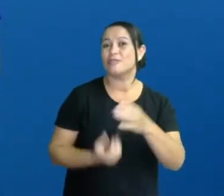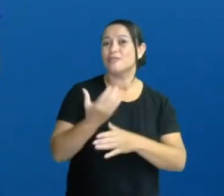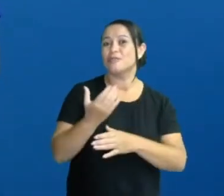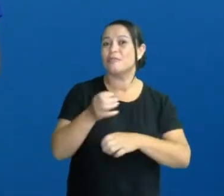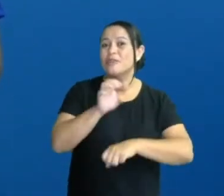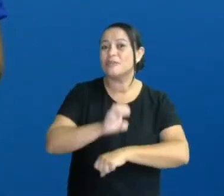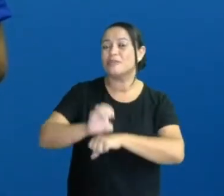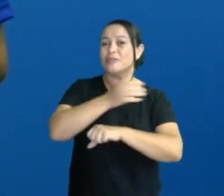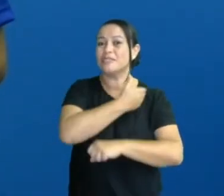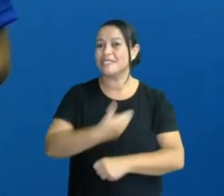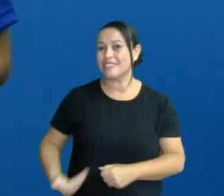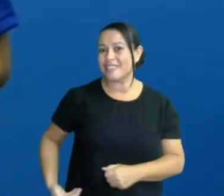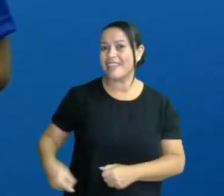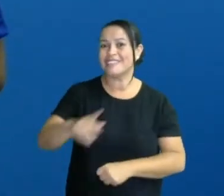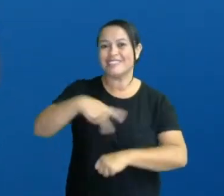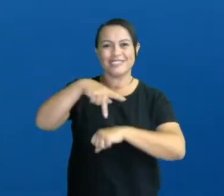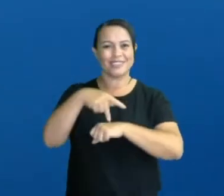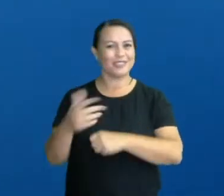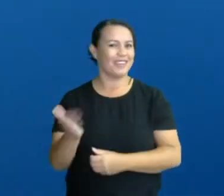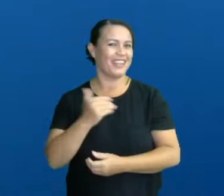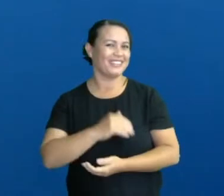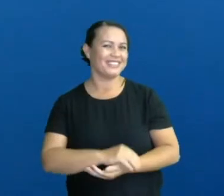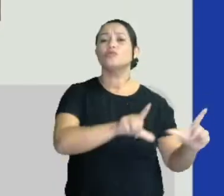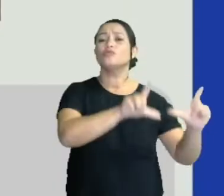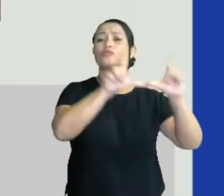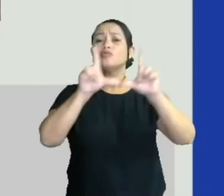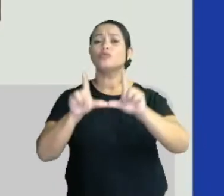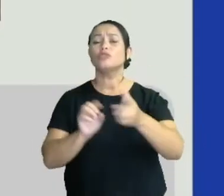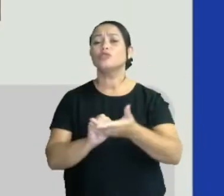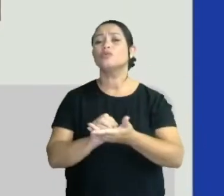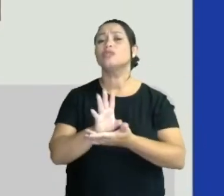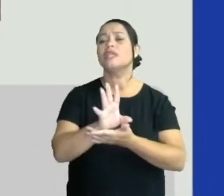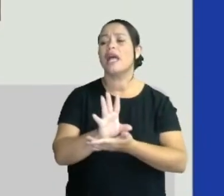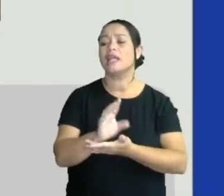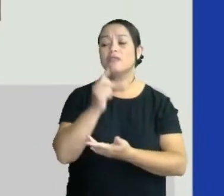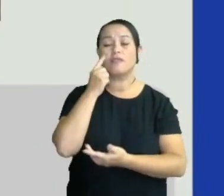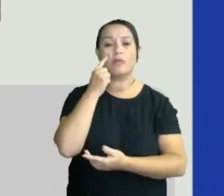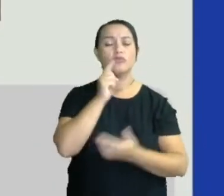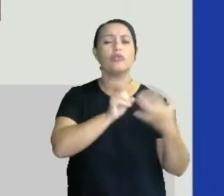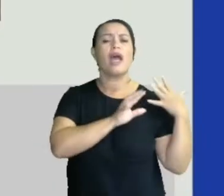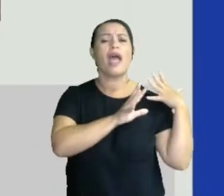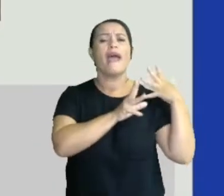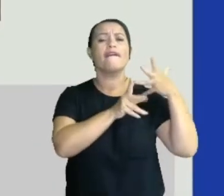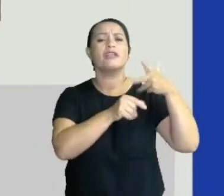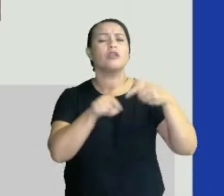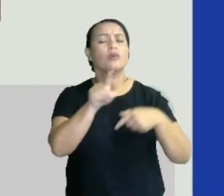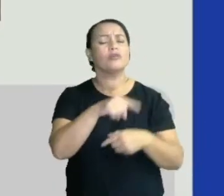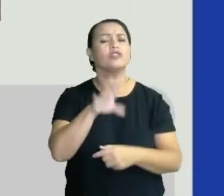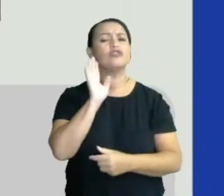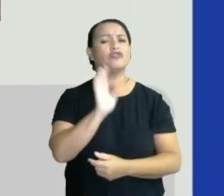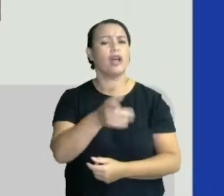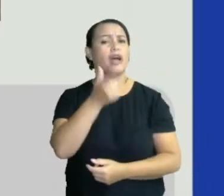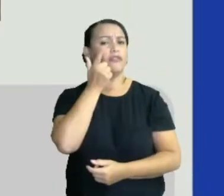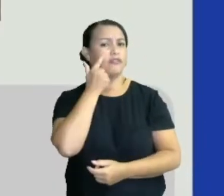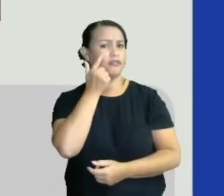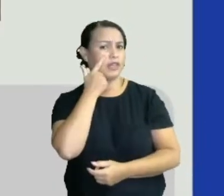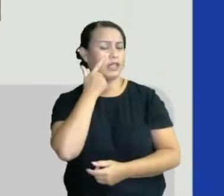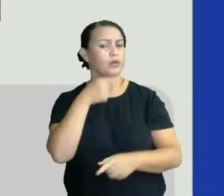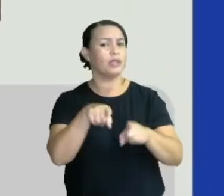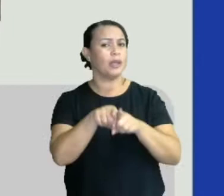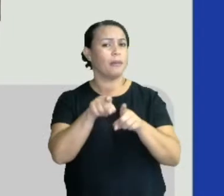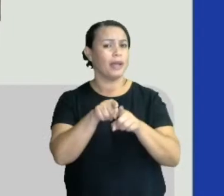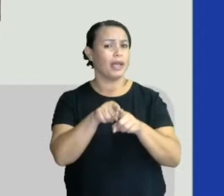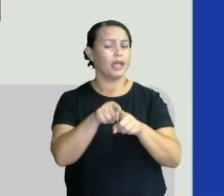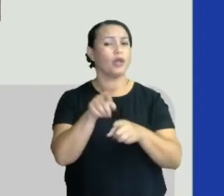dos Estados-nações. Vamos lá? A gente vai revisar o que vocês viram com o